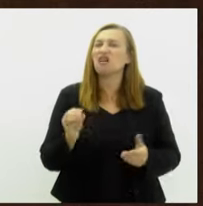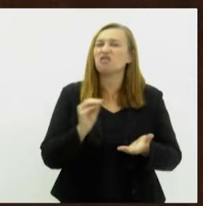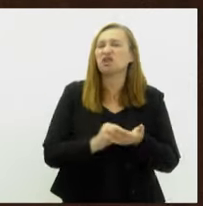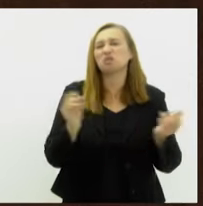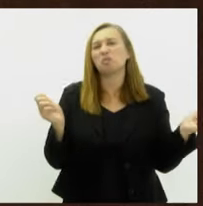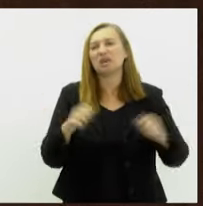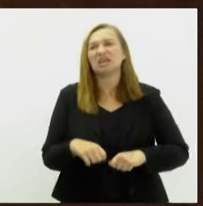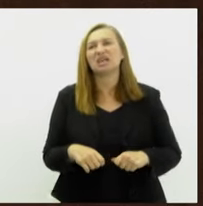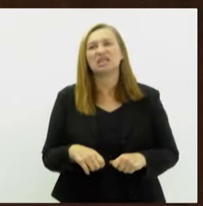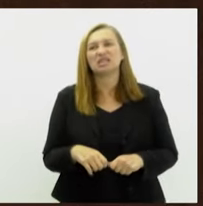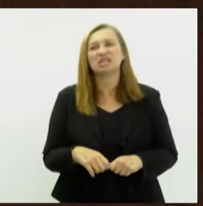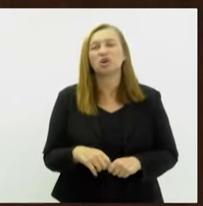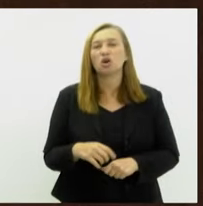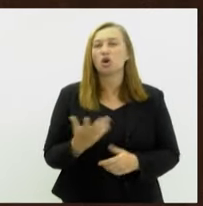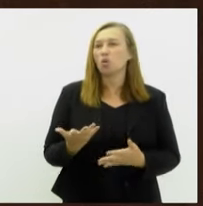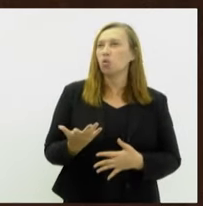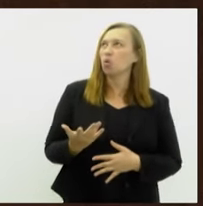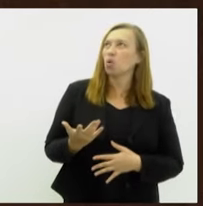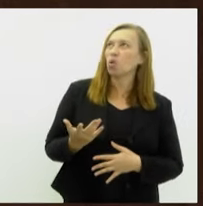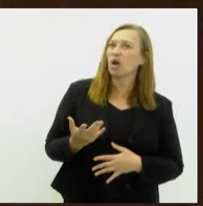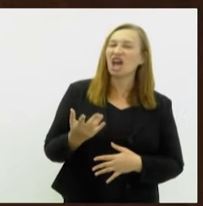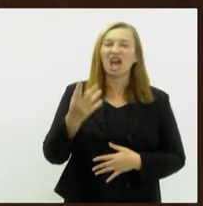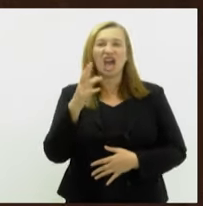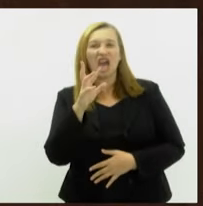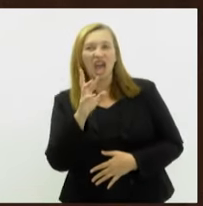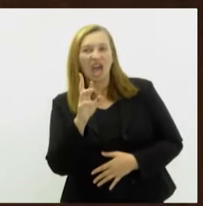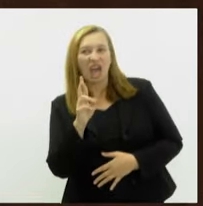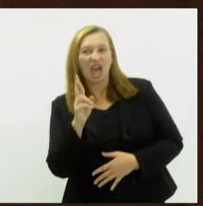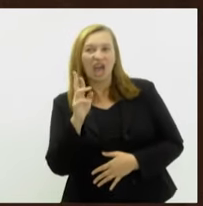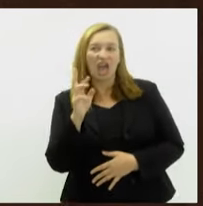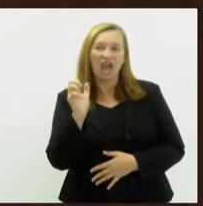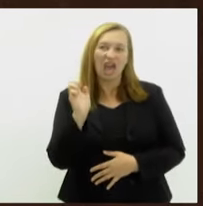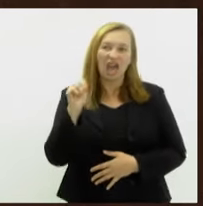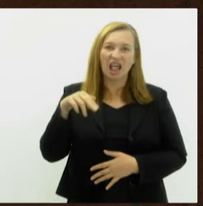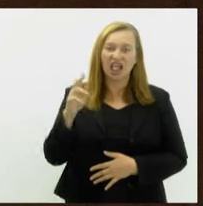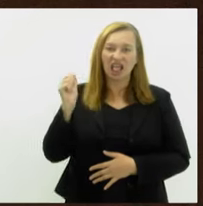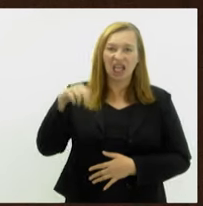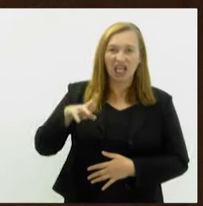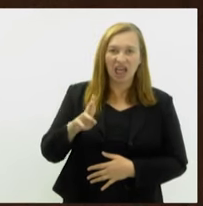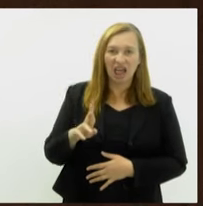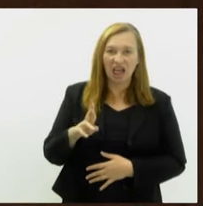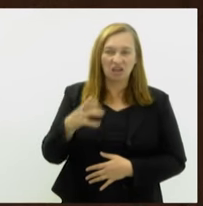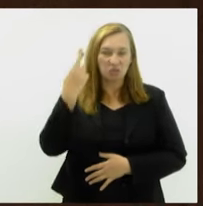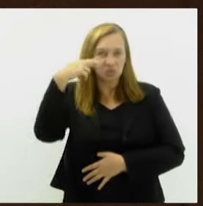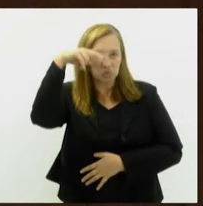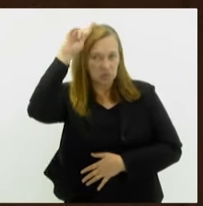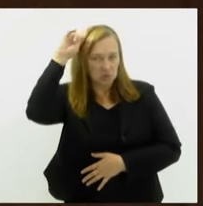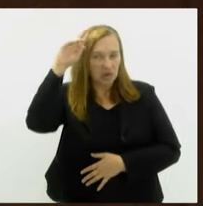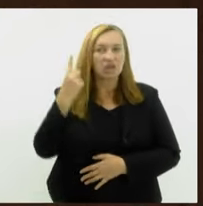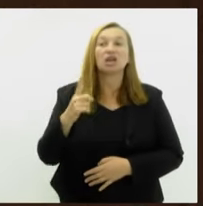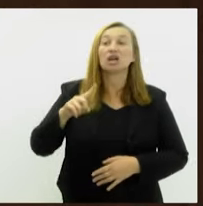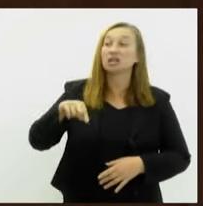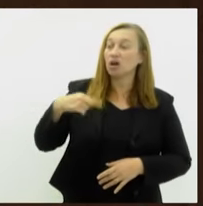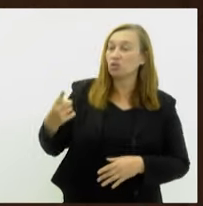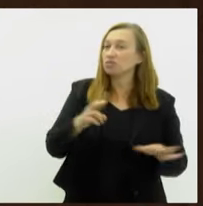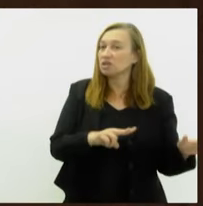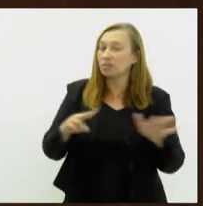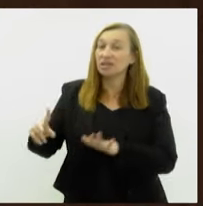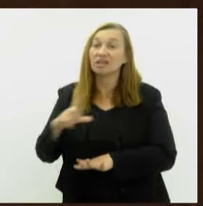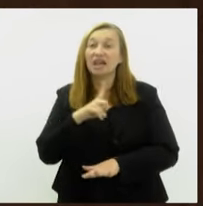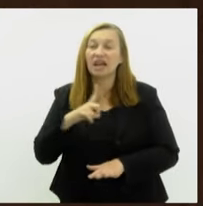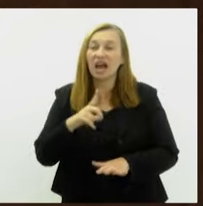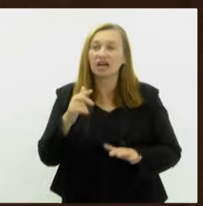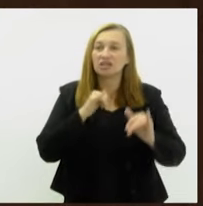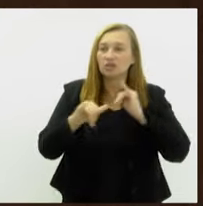por sinal, o tal do senhor Renan Ferreirinha do CPX. Agora vou além. Na próxima semana há notícia que